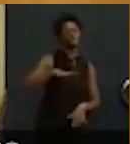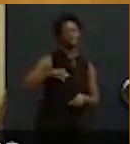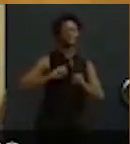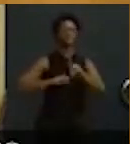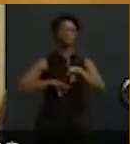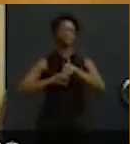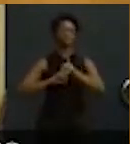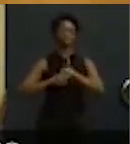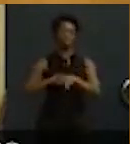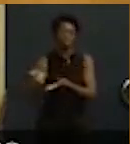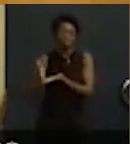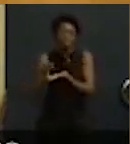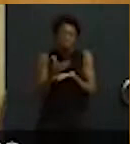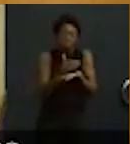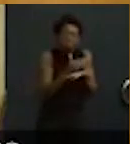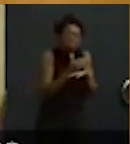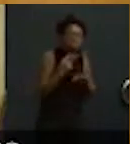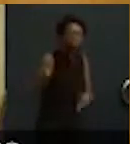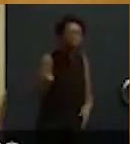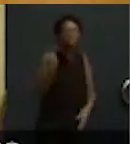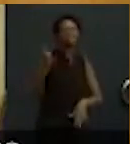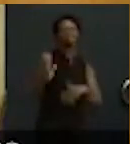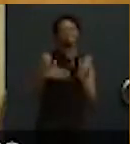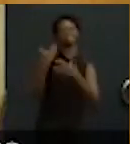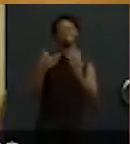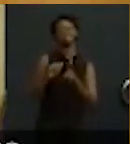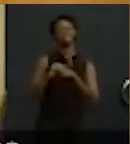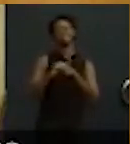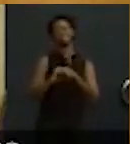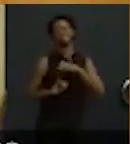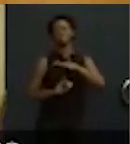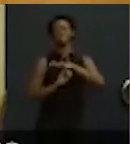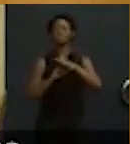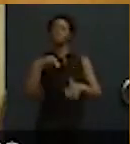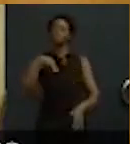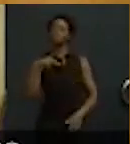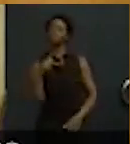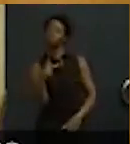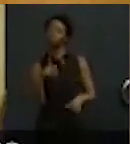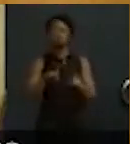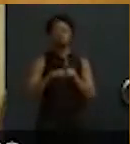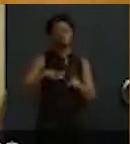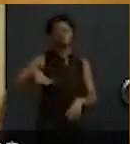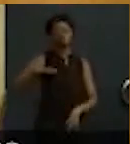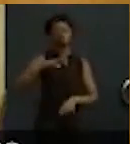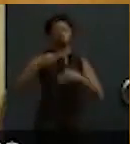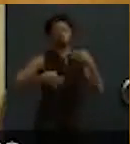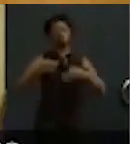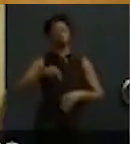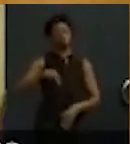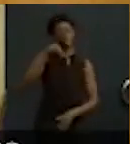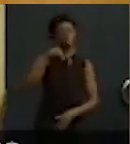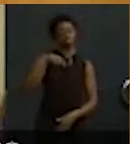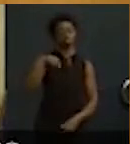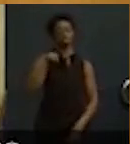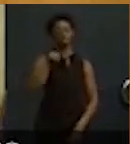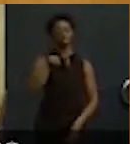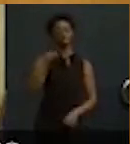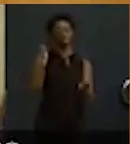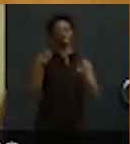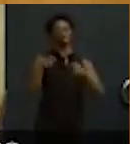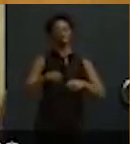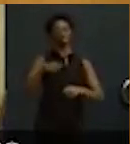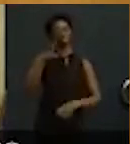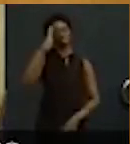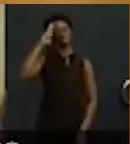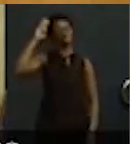tem angariado valor junto à instituição do Ministério Público e no ambiente jurídico nacional, pelo seu potencial acadêmico e